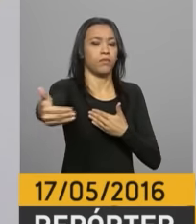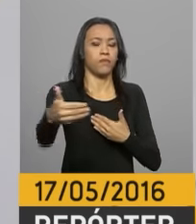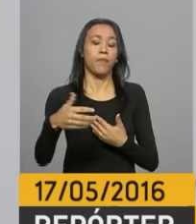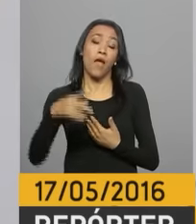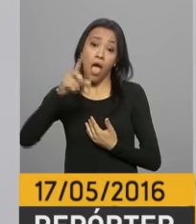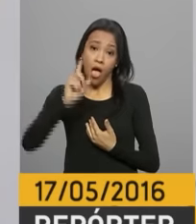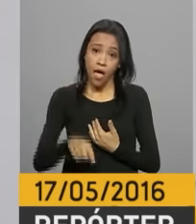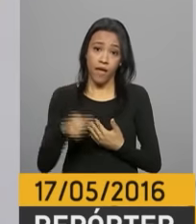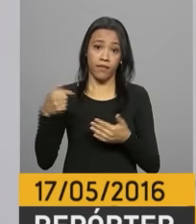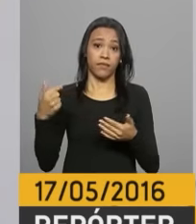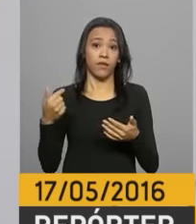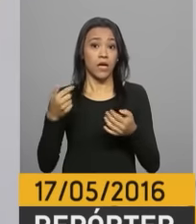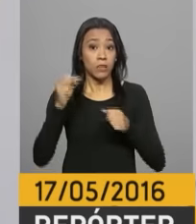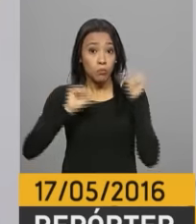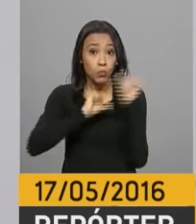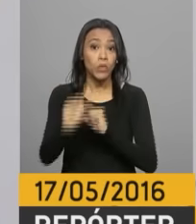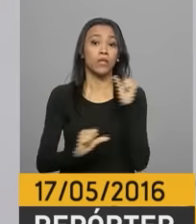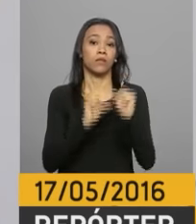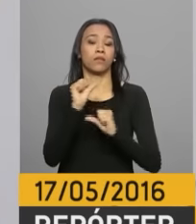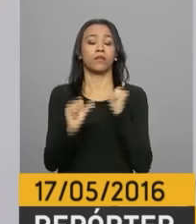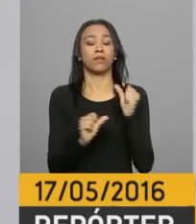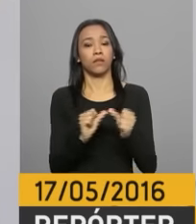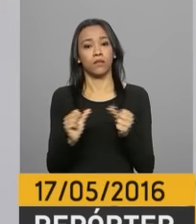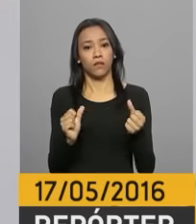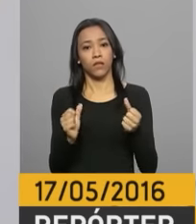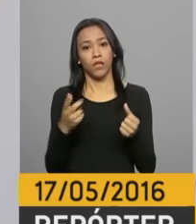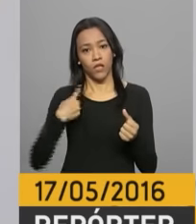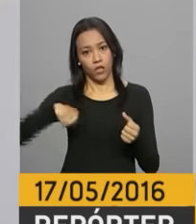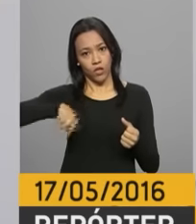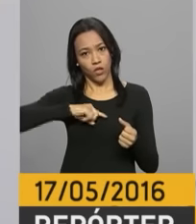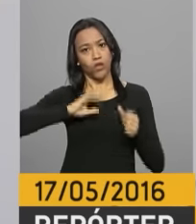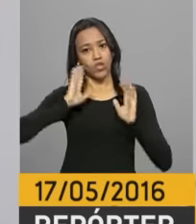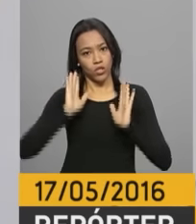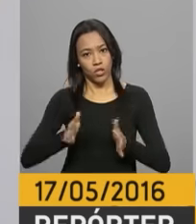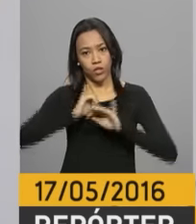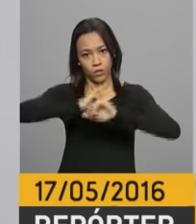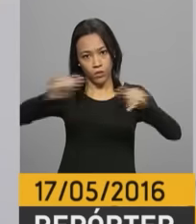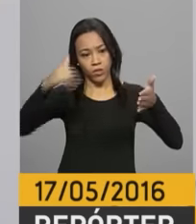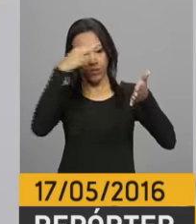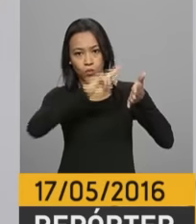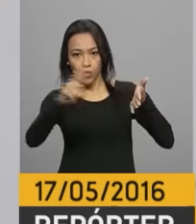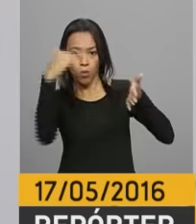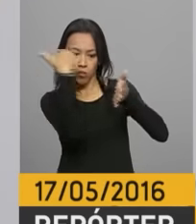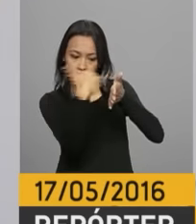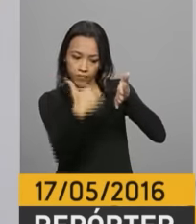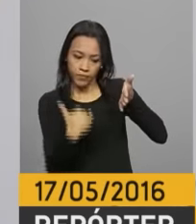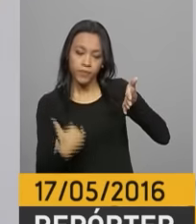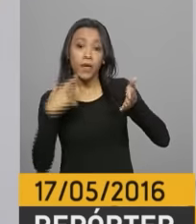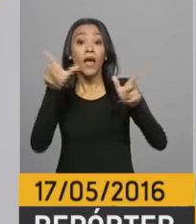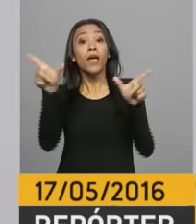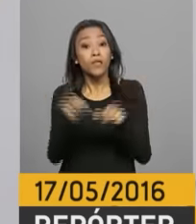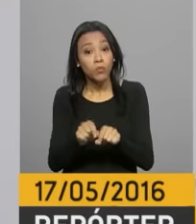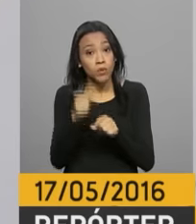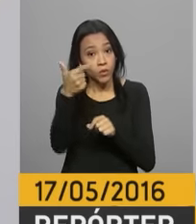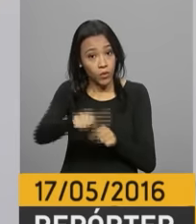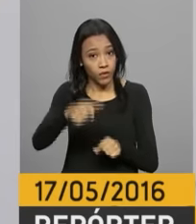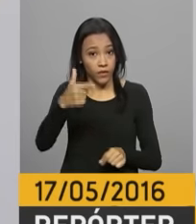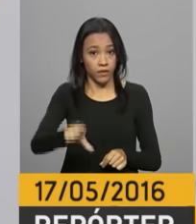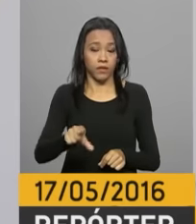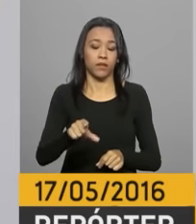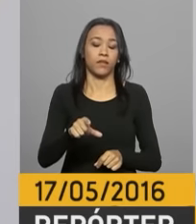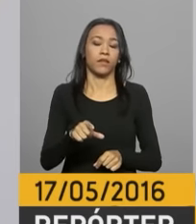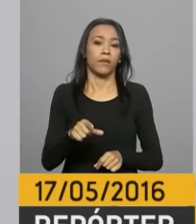estas são as mudanças que nós estamos anunciando. Resumindo,